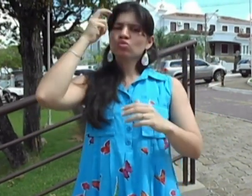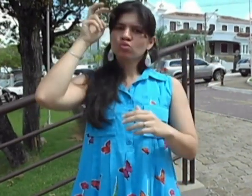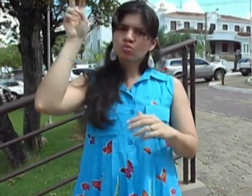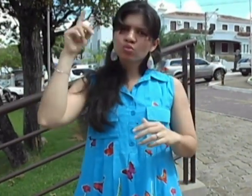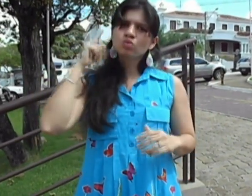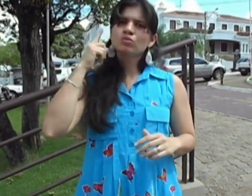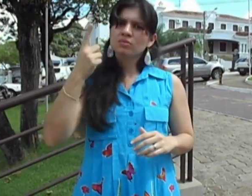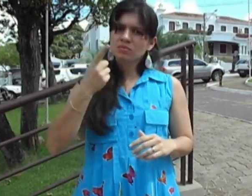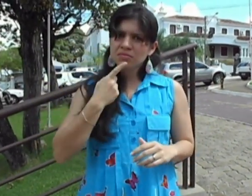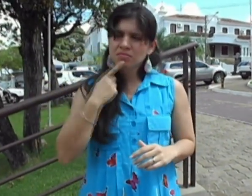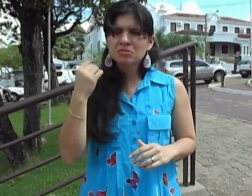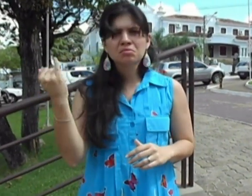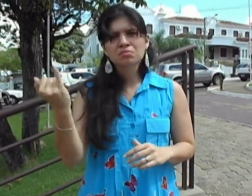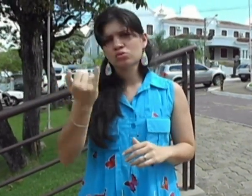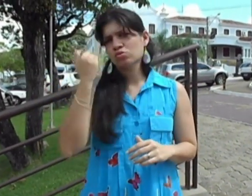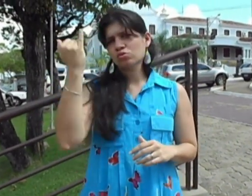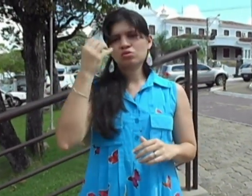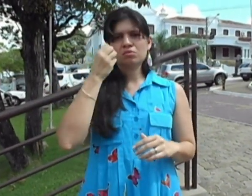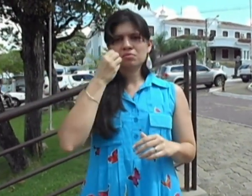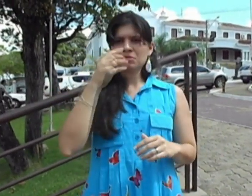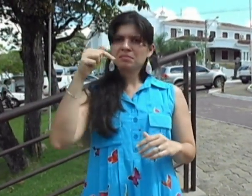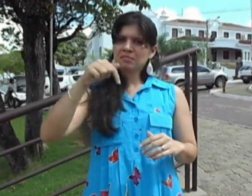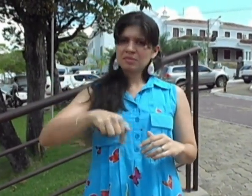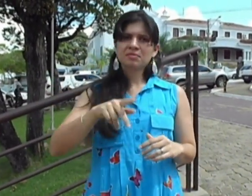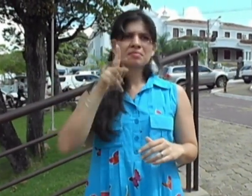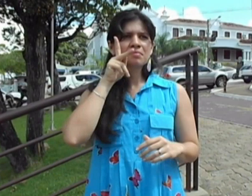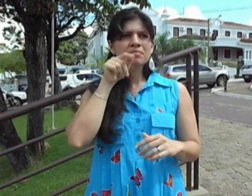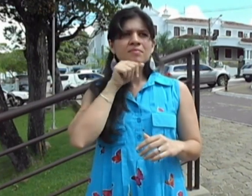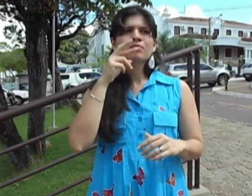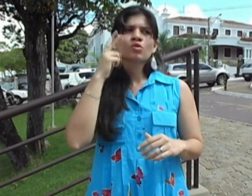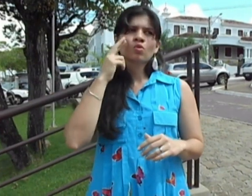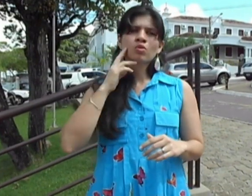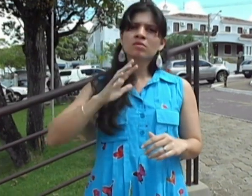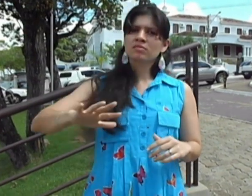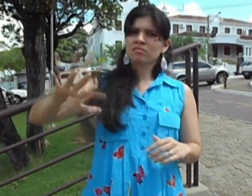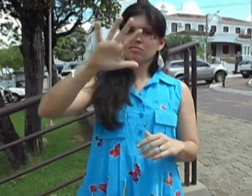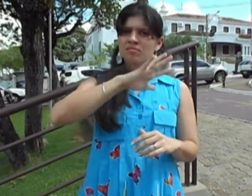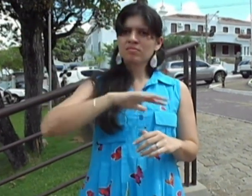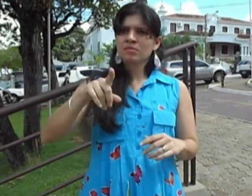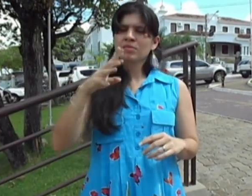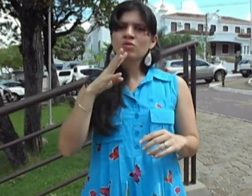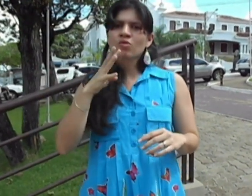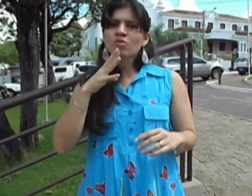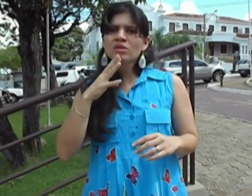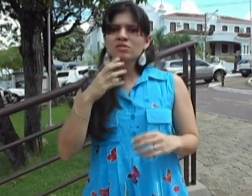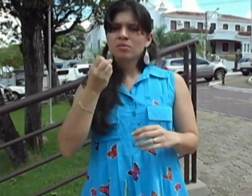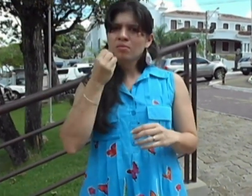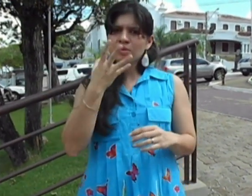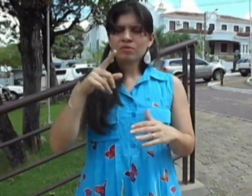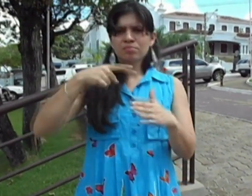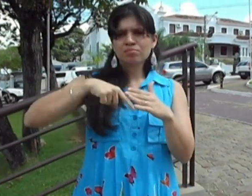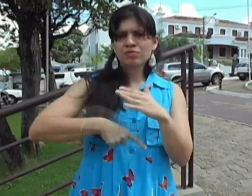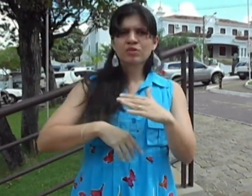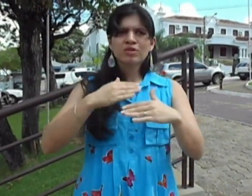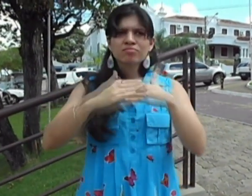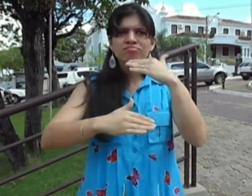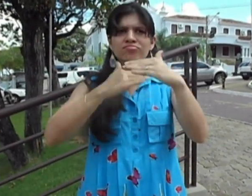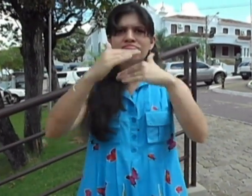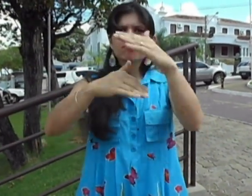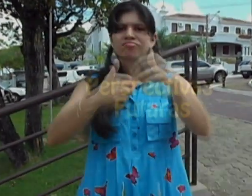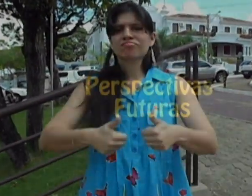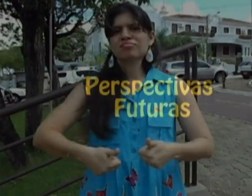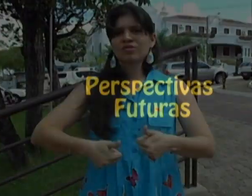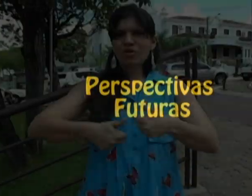ser surdo, ele é visual e é importante. Porto Velho, Rondônia, precisa conhecer, precisa crescer, a cultura precisa